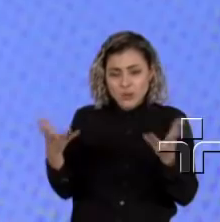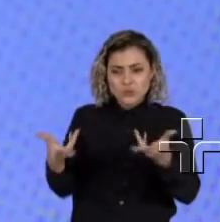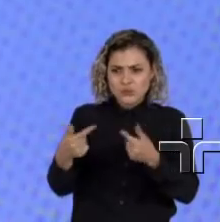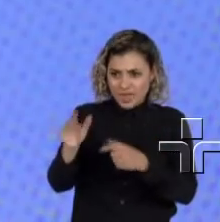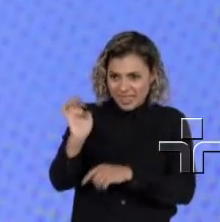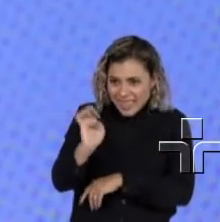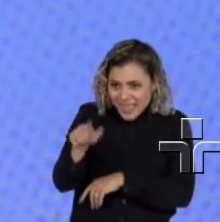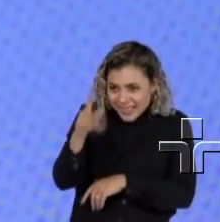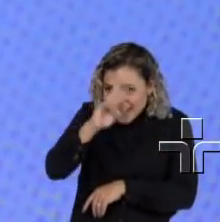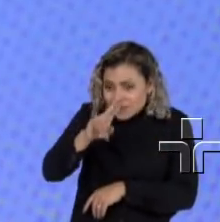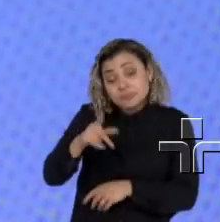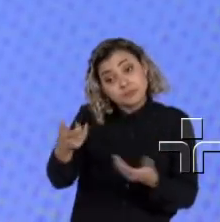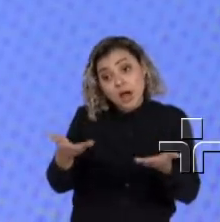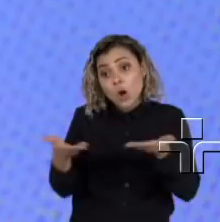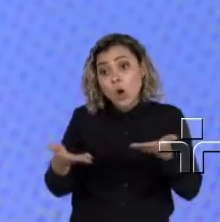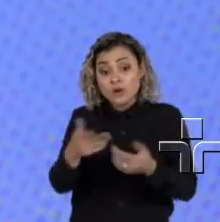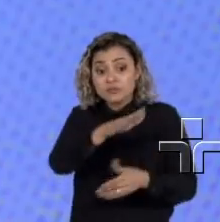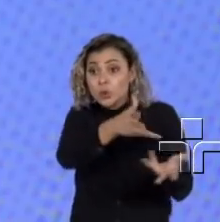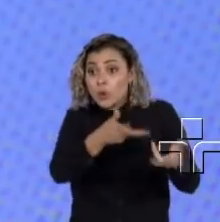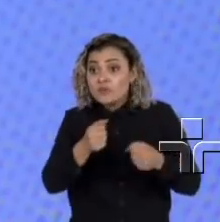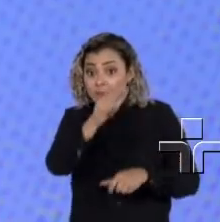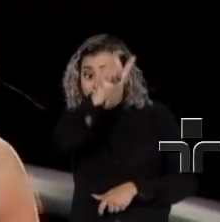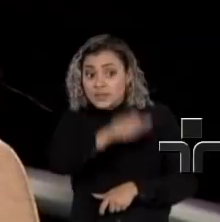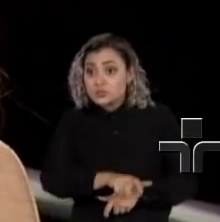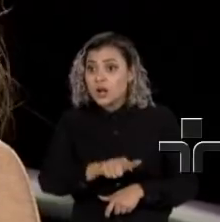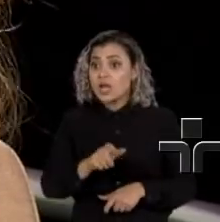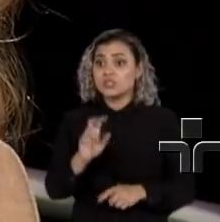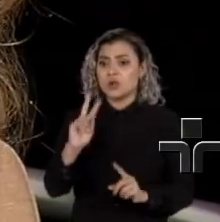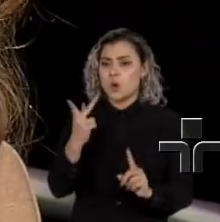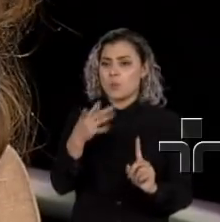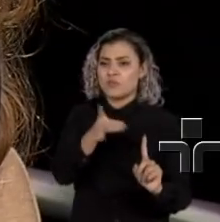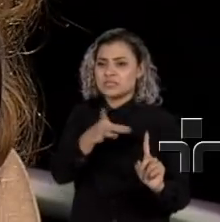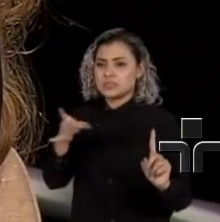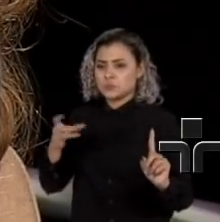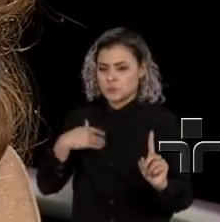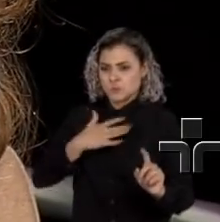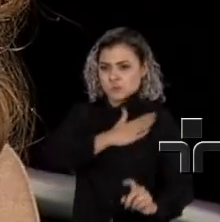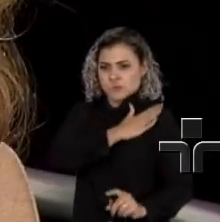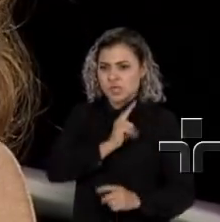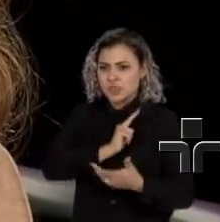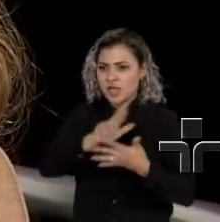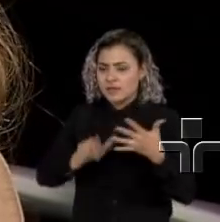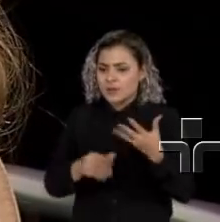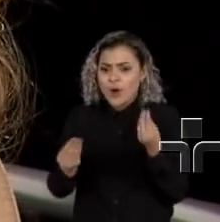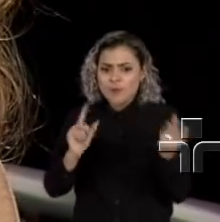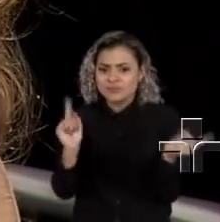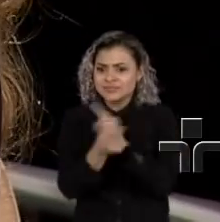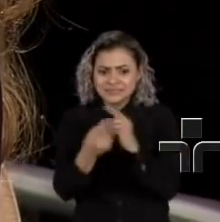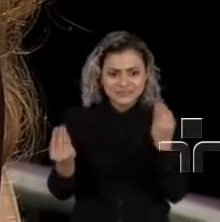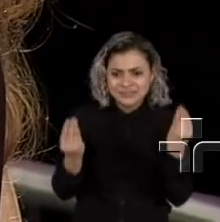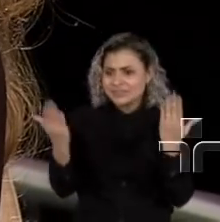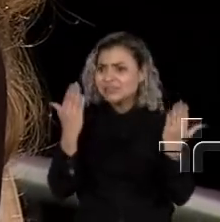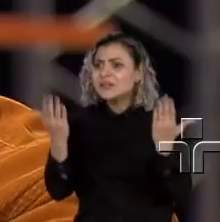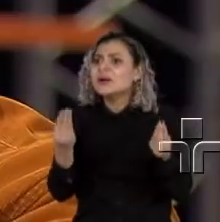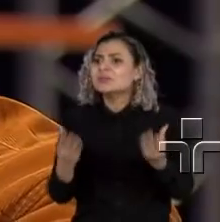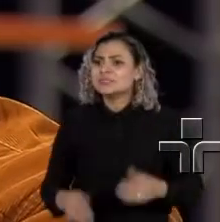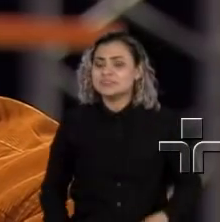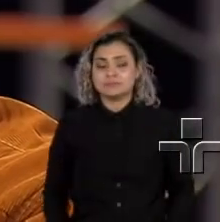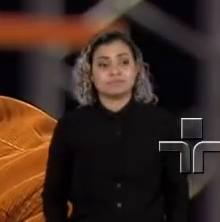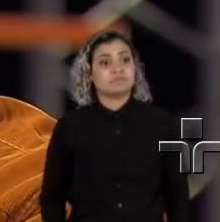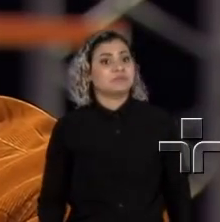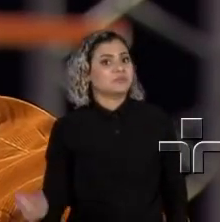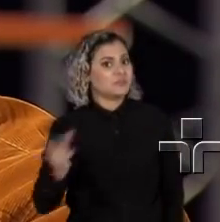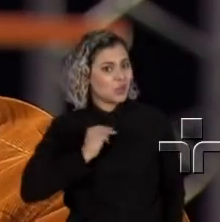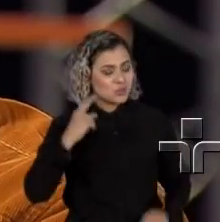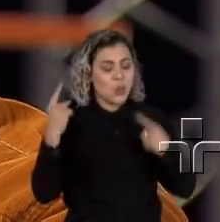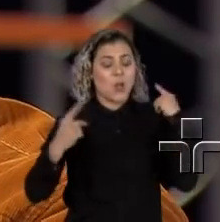homofóbico. Né? E como é que é essa desconstrução do homossexual para o homofóbico? É uma loucura, né?